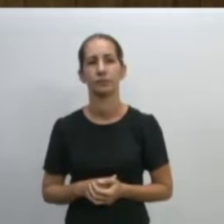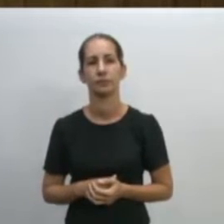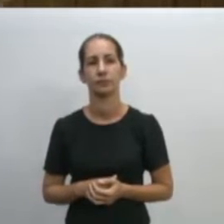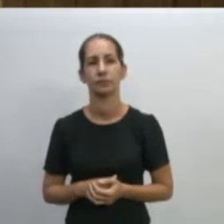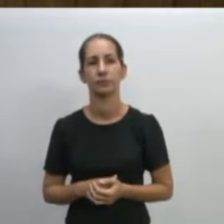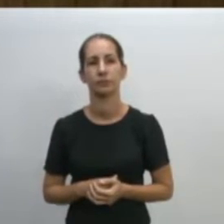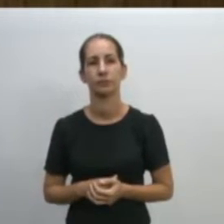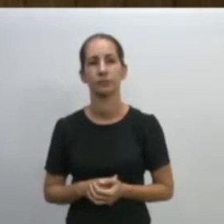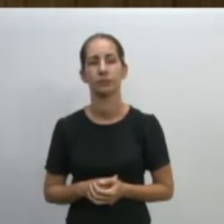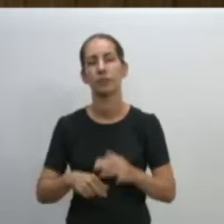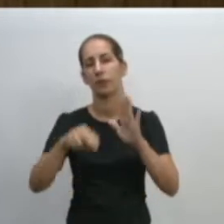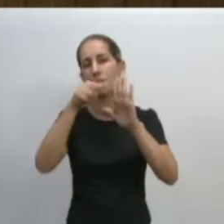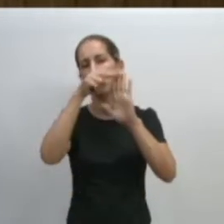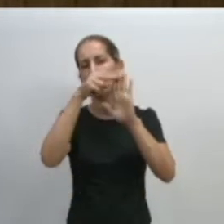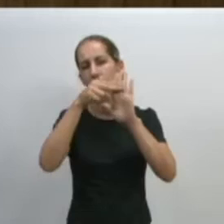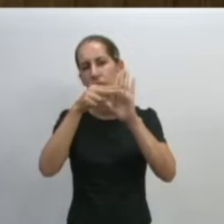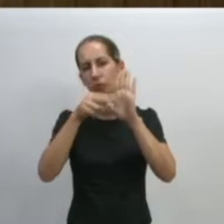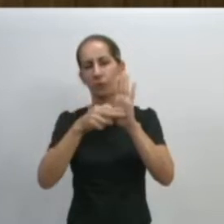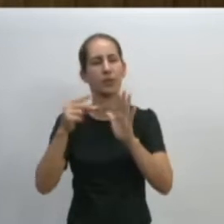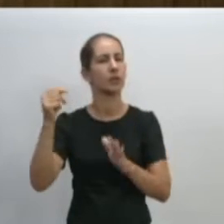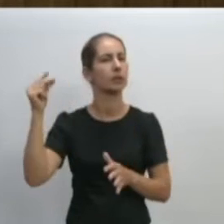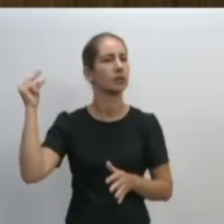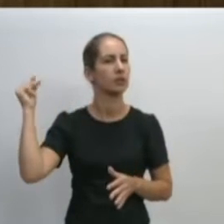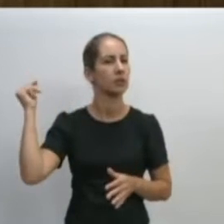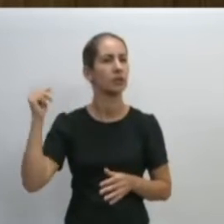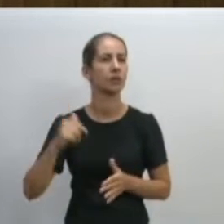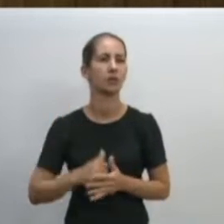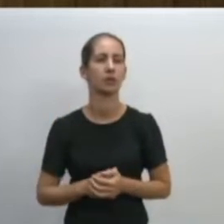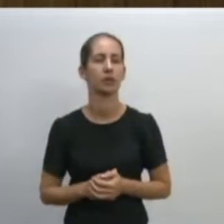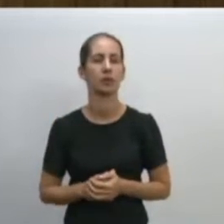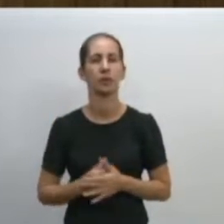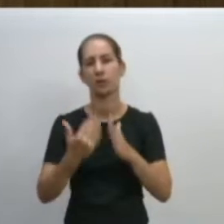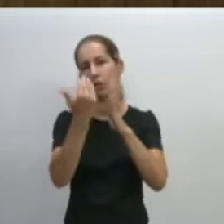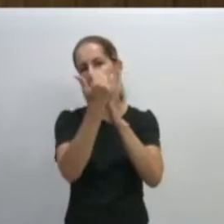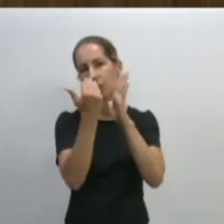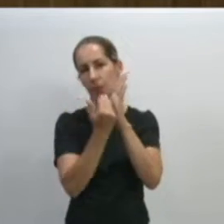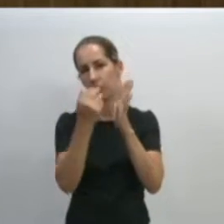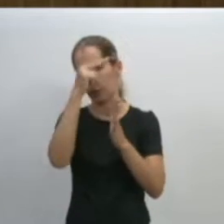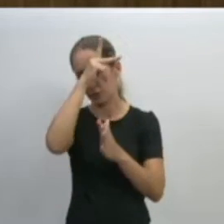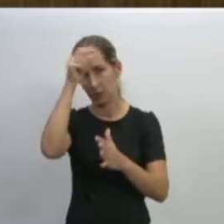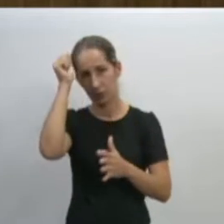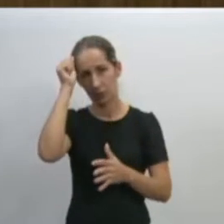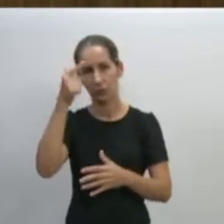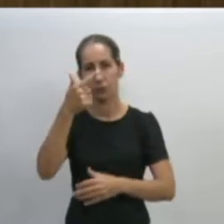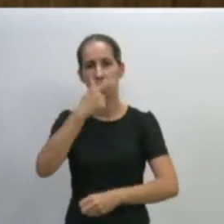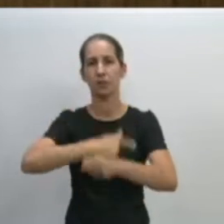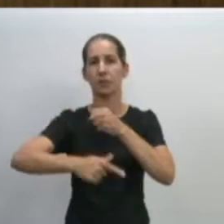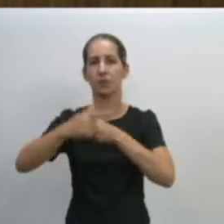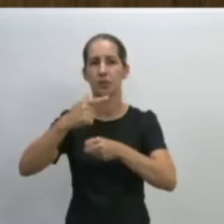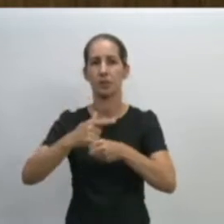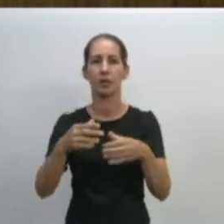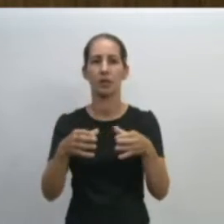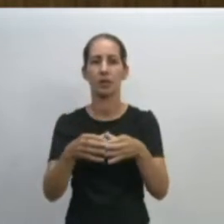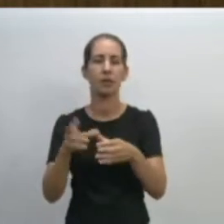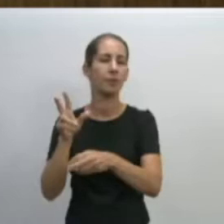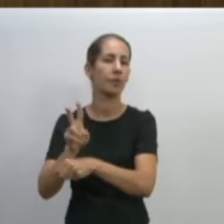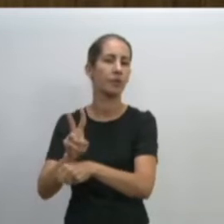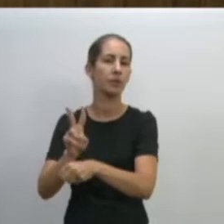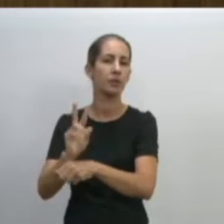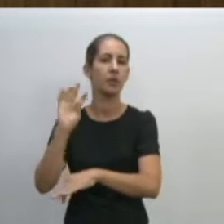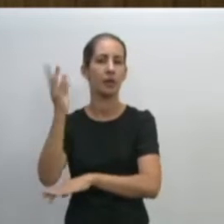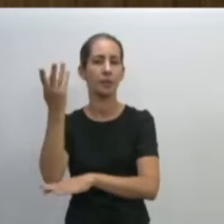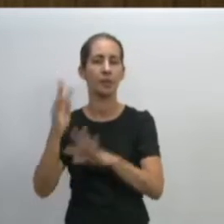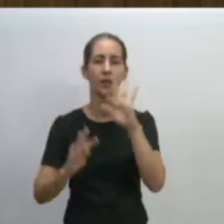uma normativa que era desde do plano diretor de 2007, que falava que ali era uma zona de proteção